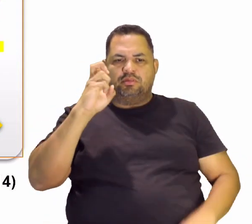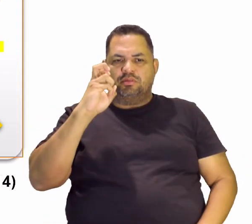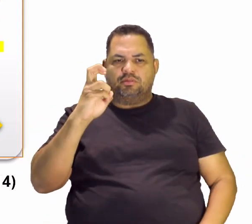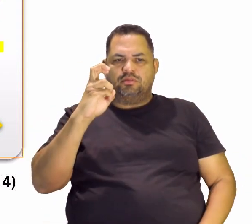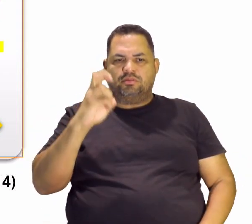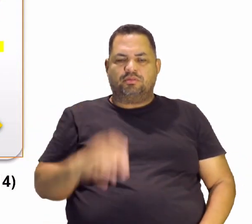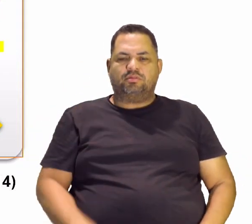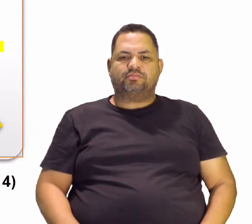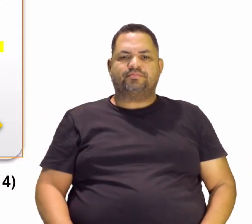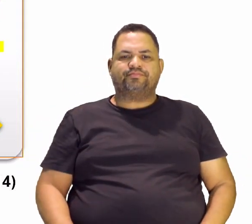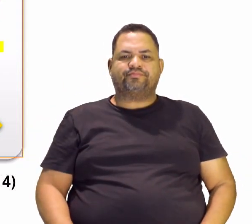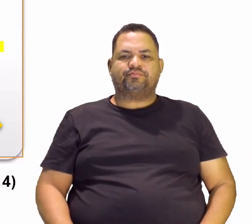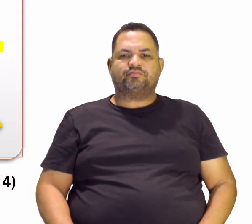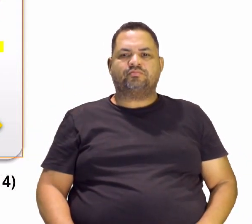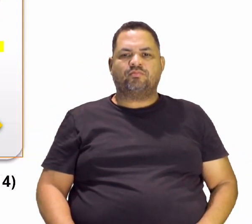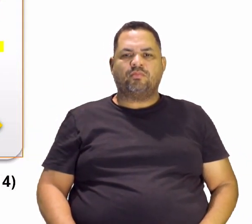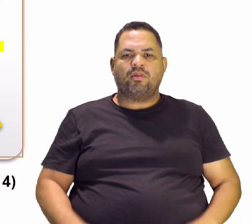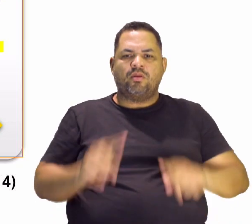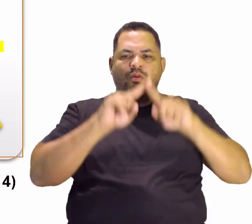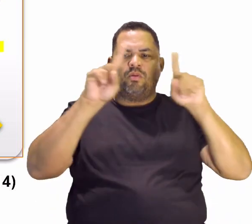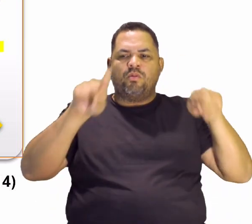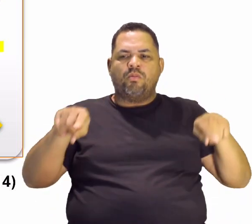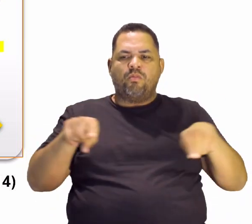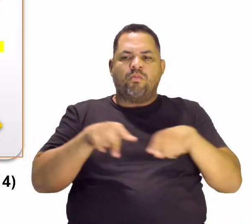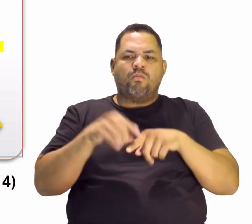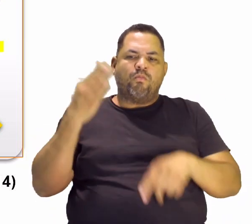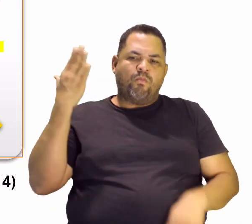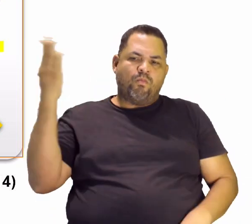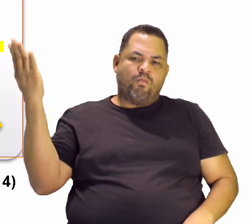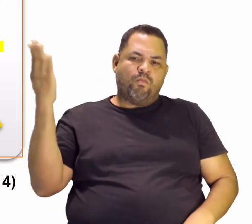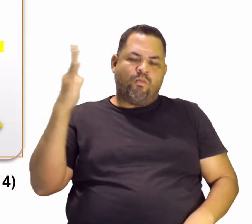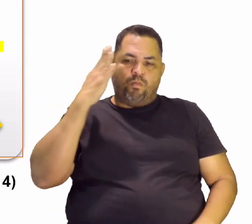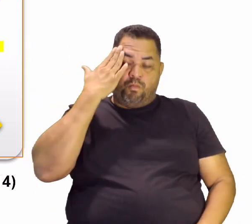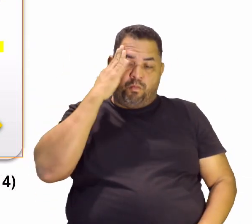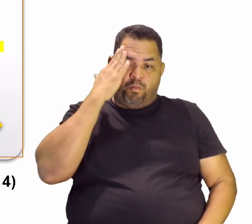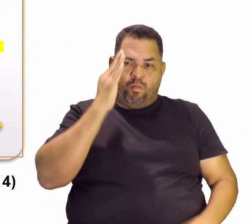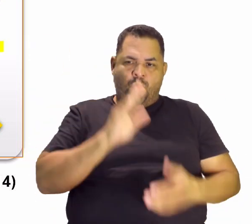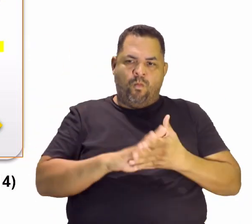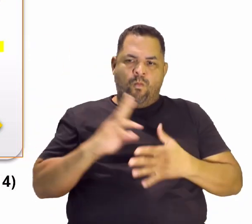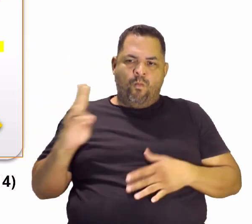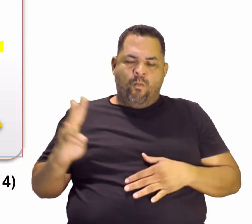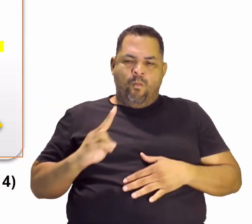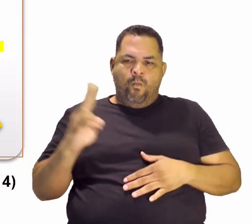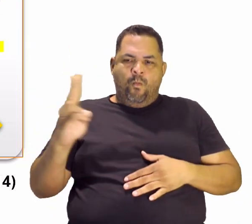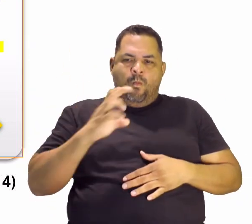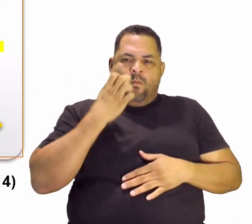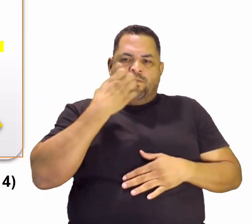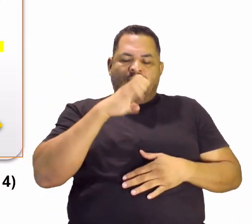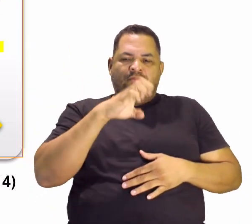Então esse aqui é um quadro geral para vocês compreenderem qual é o valor energético que nos dá mais energia aí,